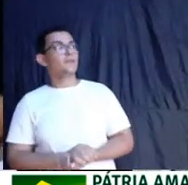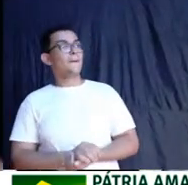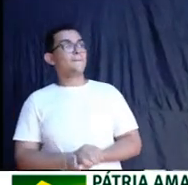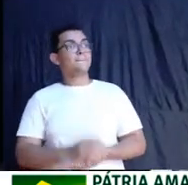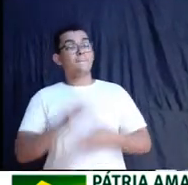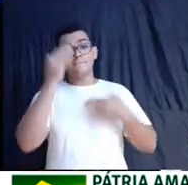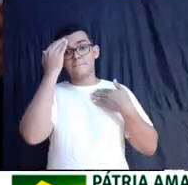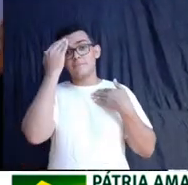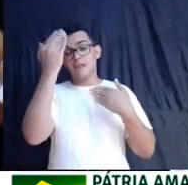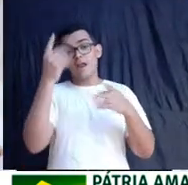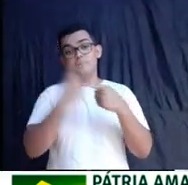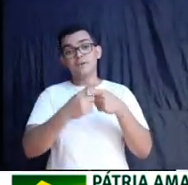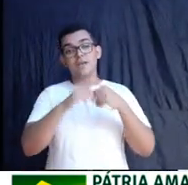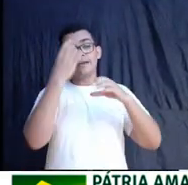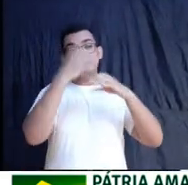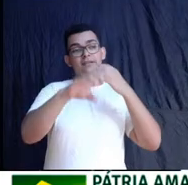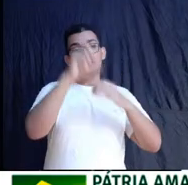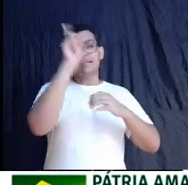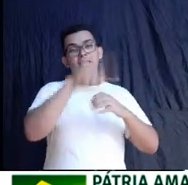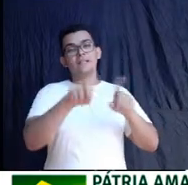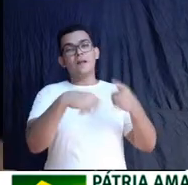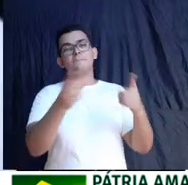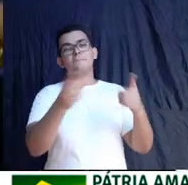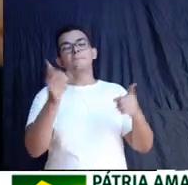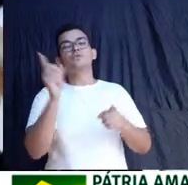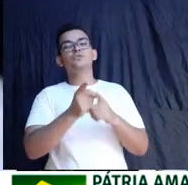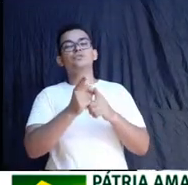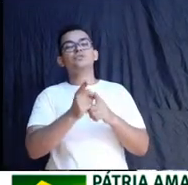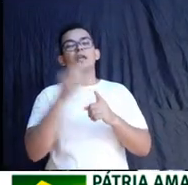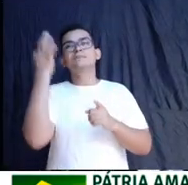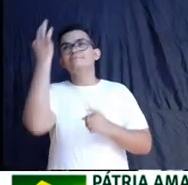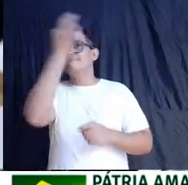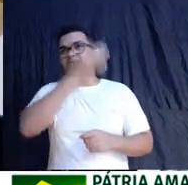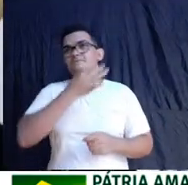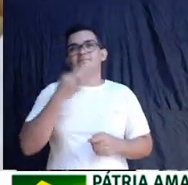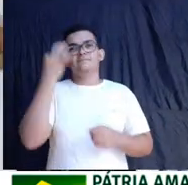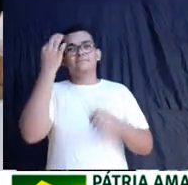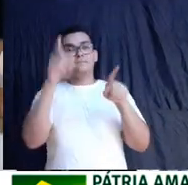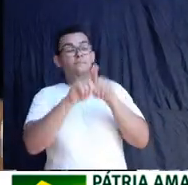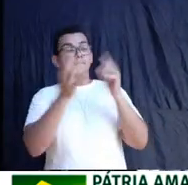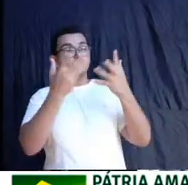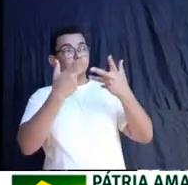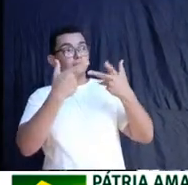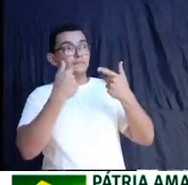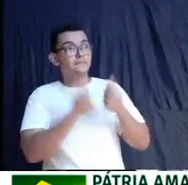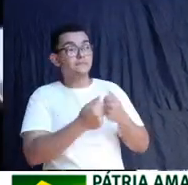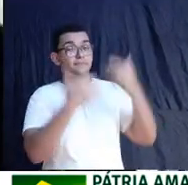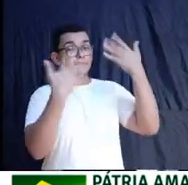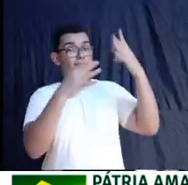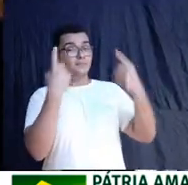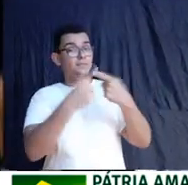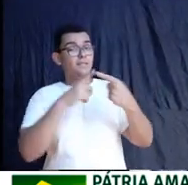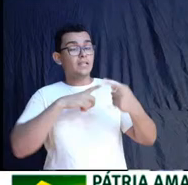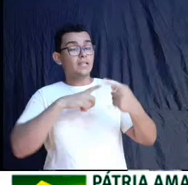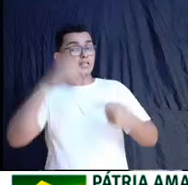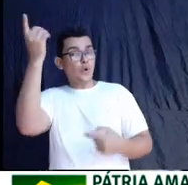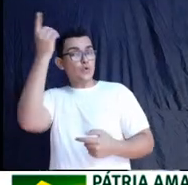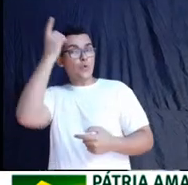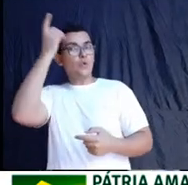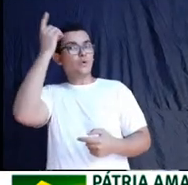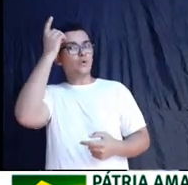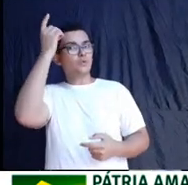Obrigado por ter cantado essas canções lindas e maravilhosas. Um talento incrível que vocês têm. Obrigada. É de Rondônia, é de